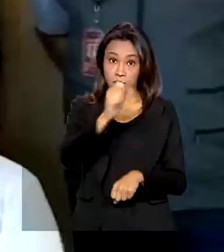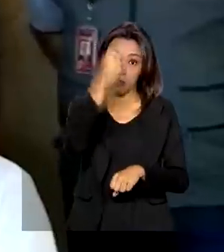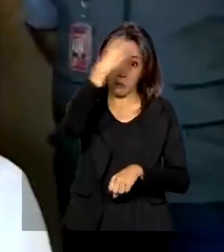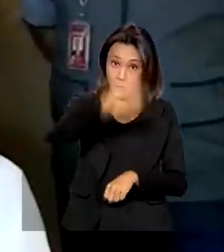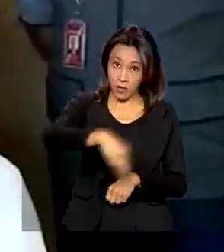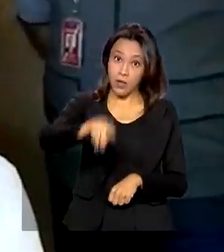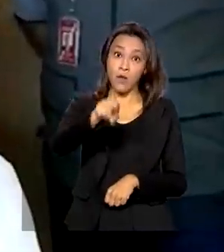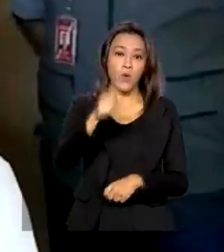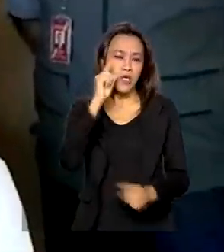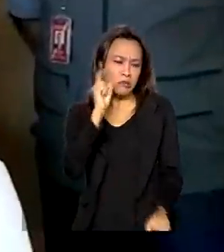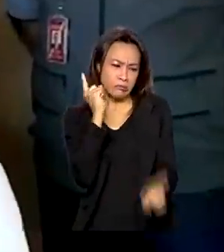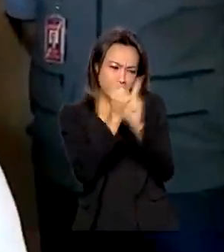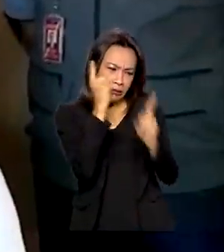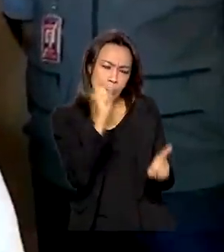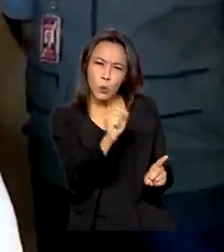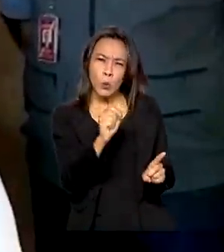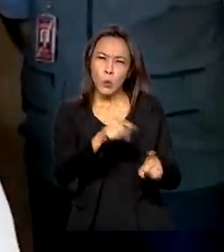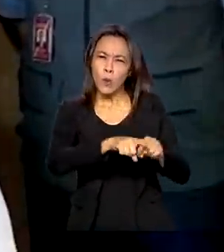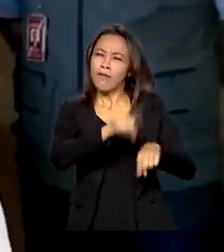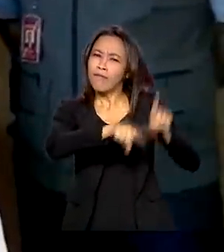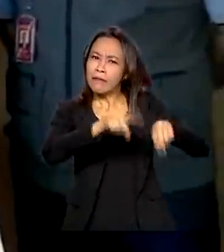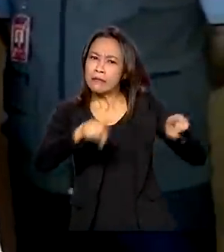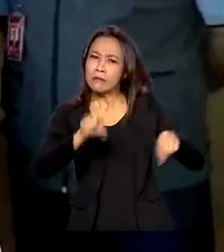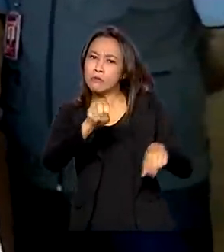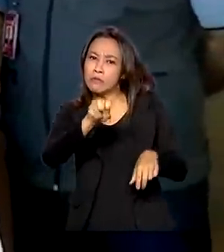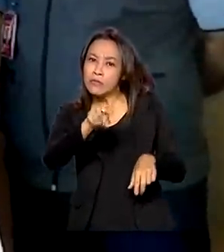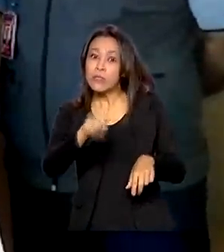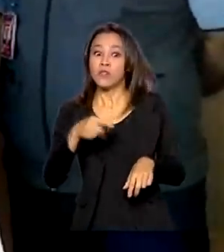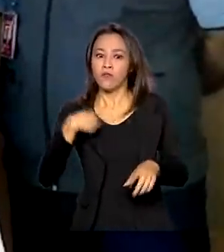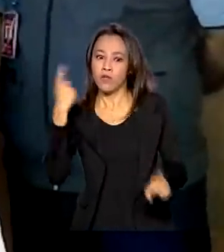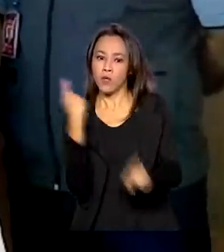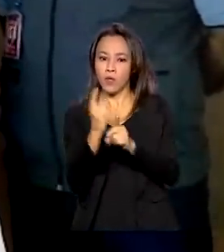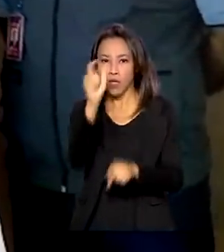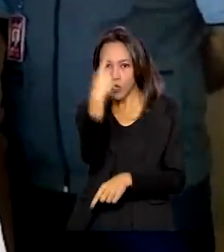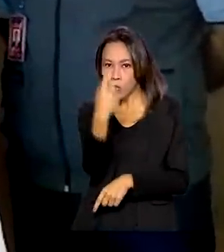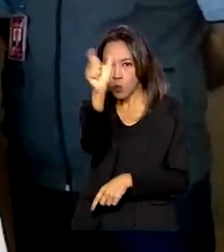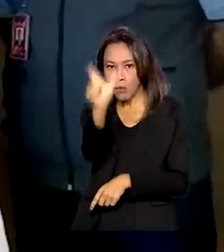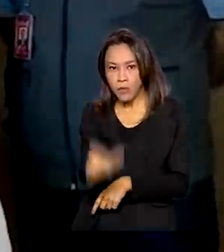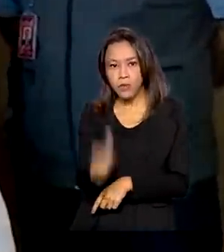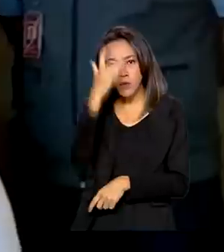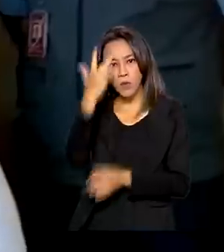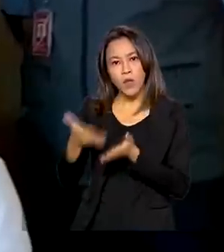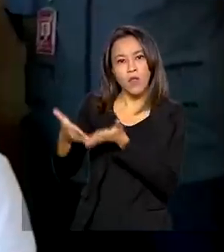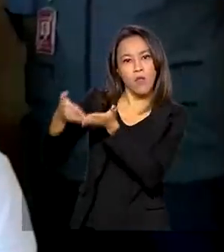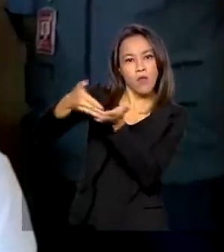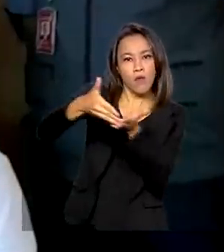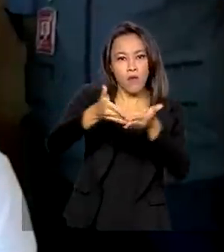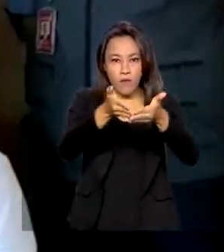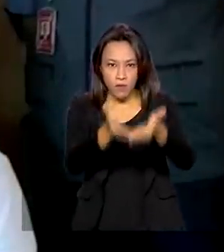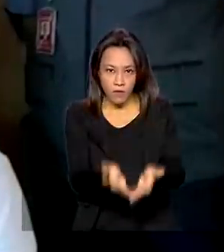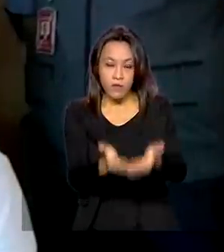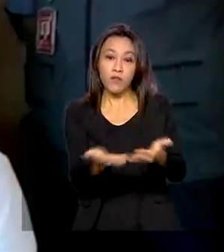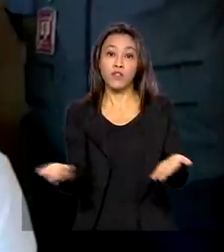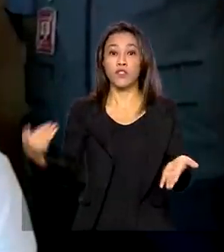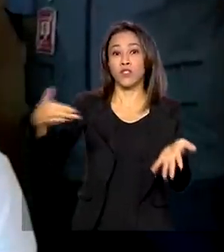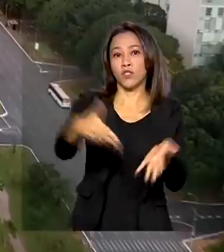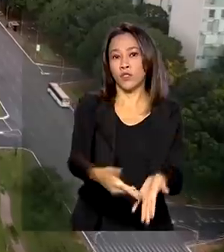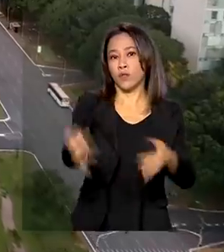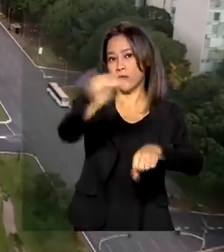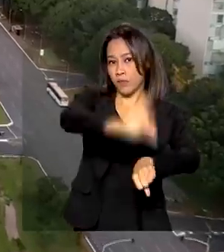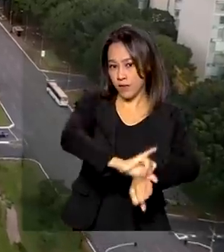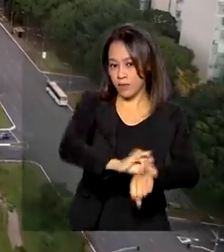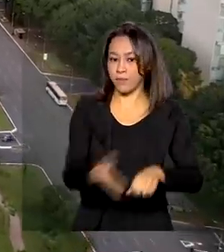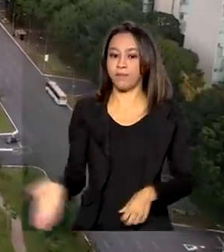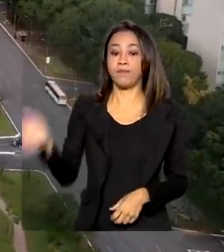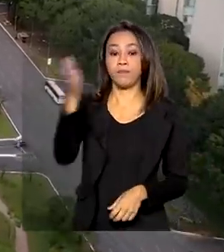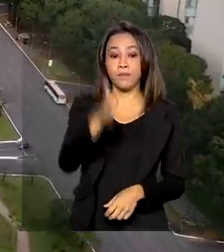da Covid-19. A nova cepa foi detectada em tripulantes de um navio ancorado na costa de São Luís. E o